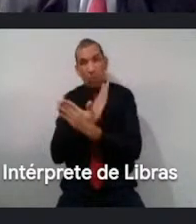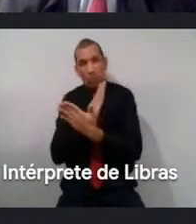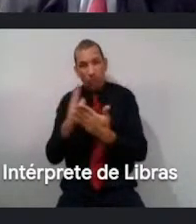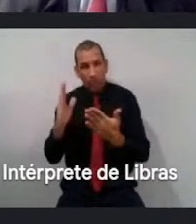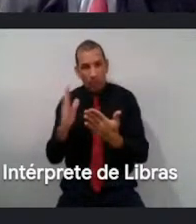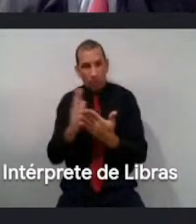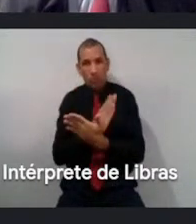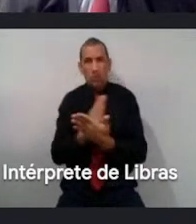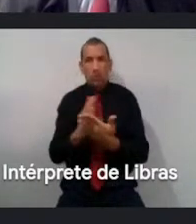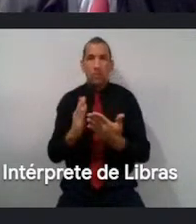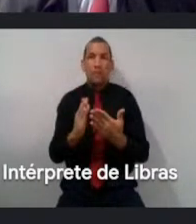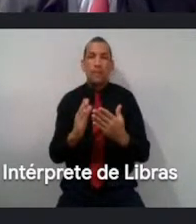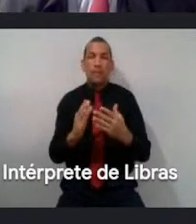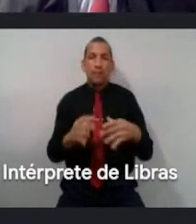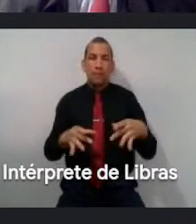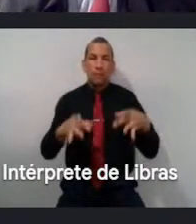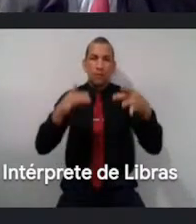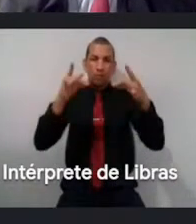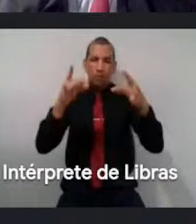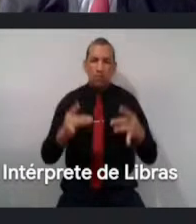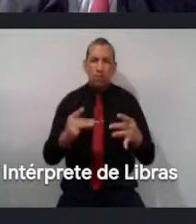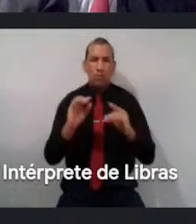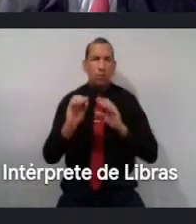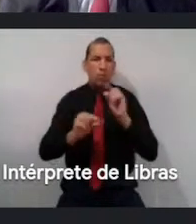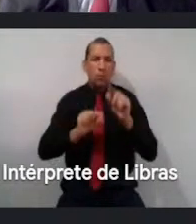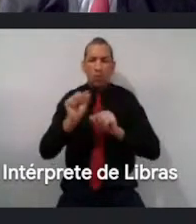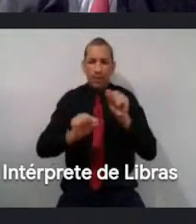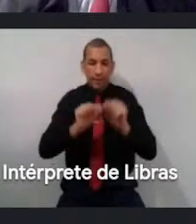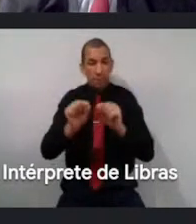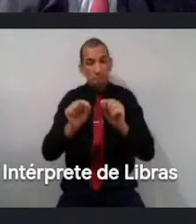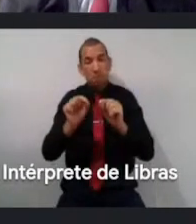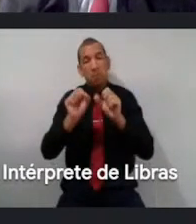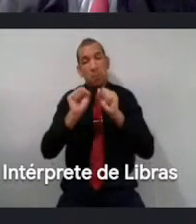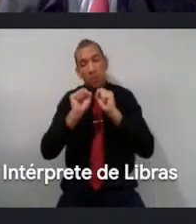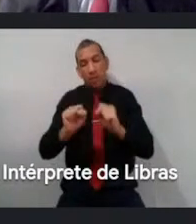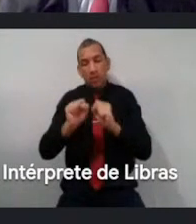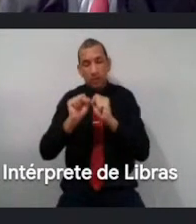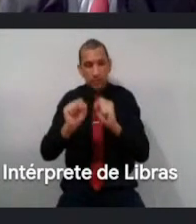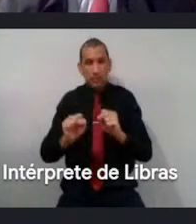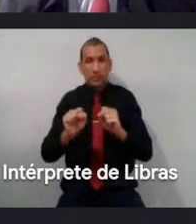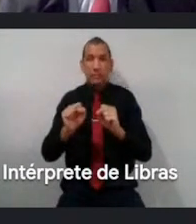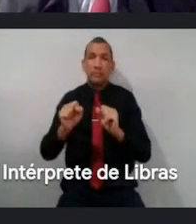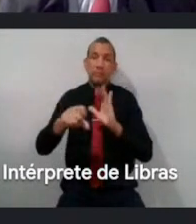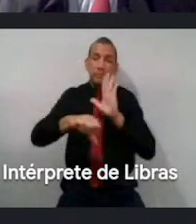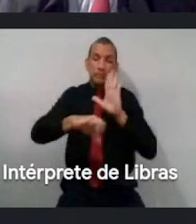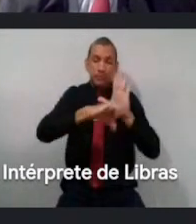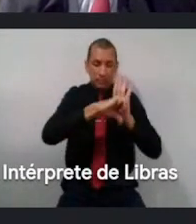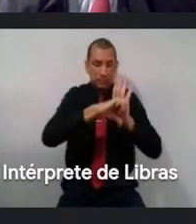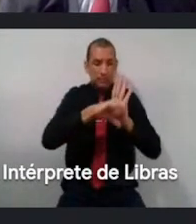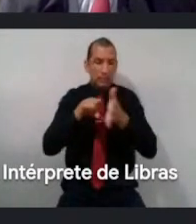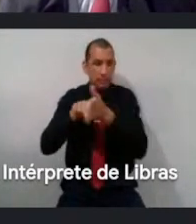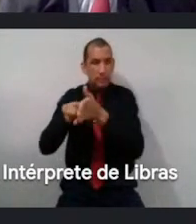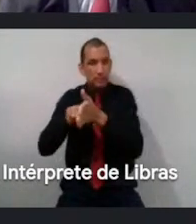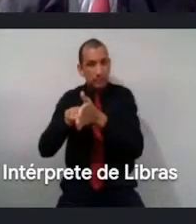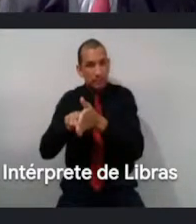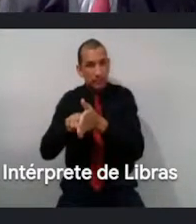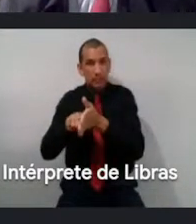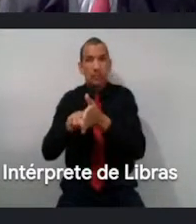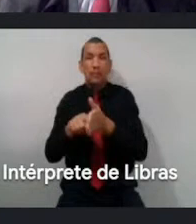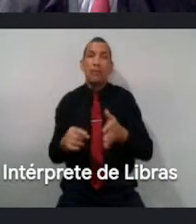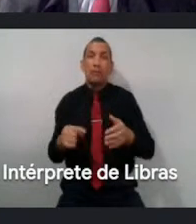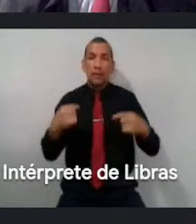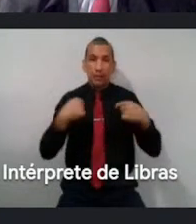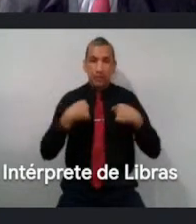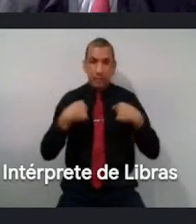Providência concreta no sentido de possibilitar a realização desse crime em análise nesse